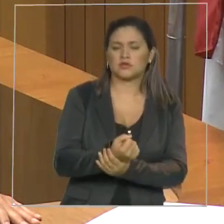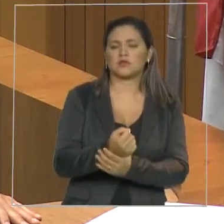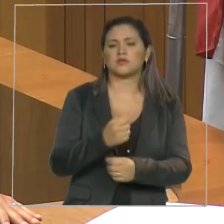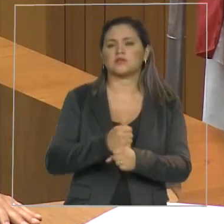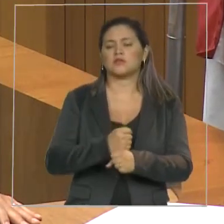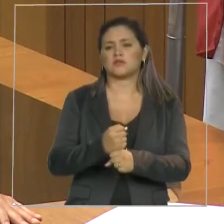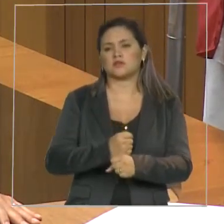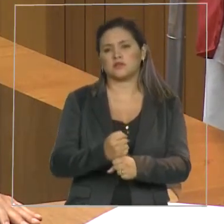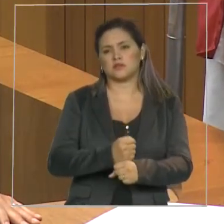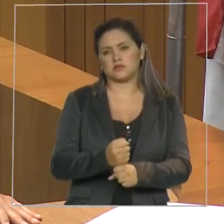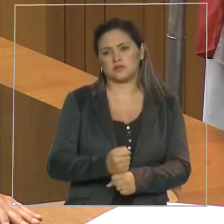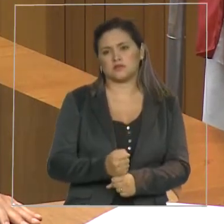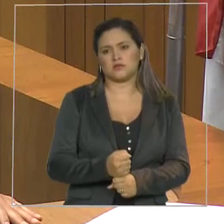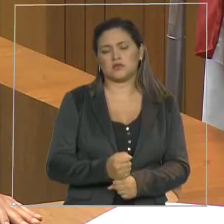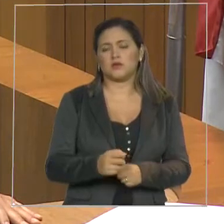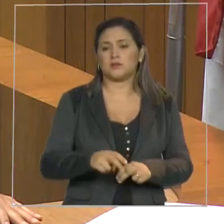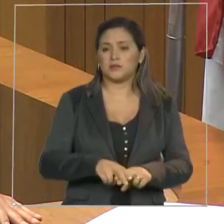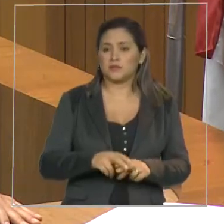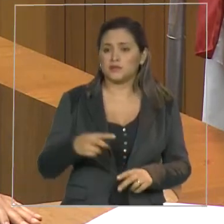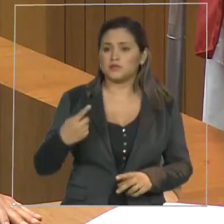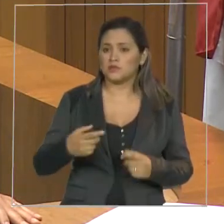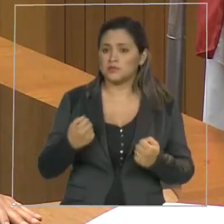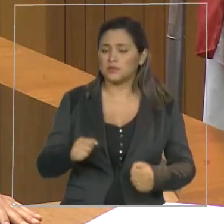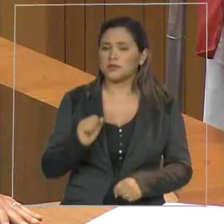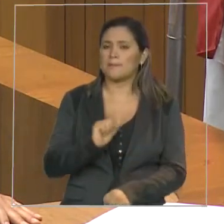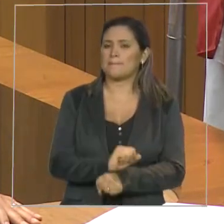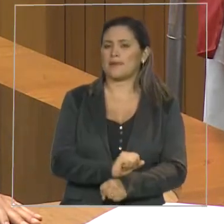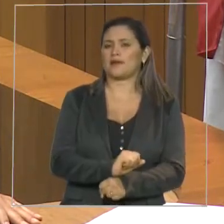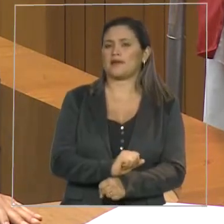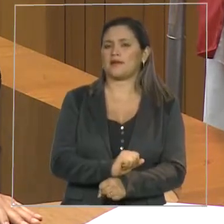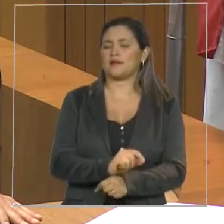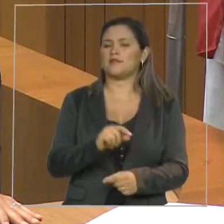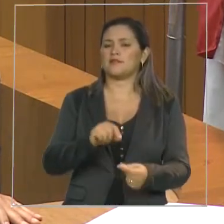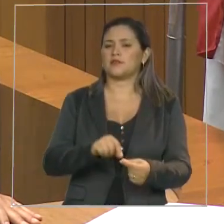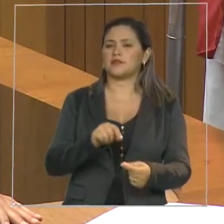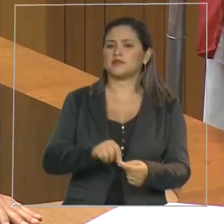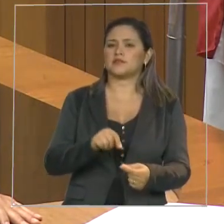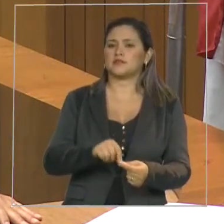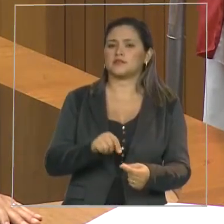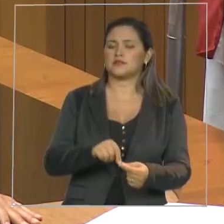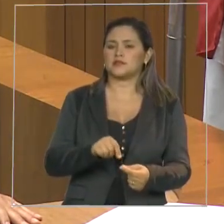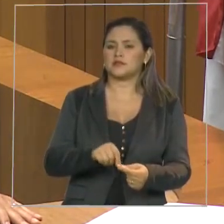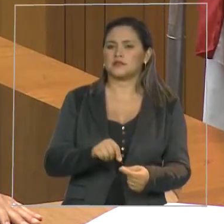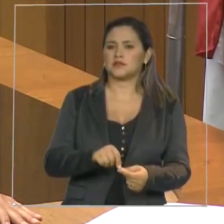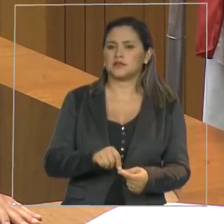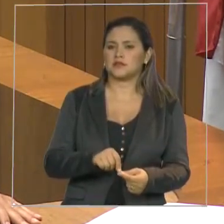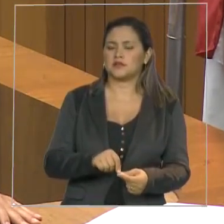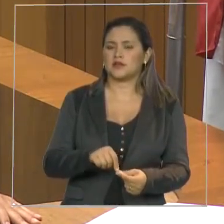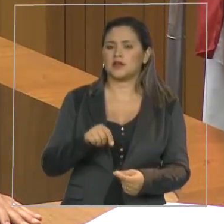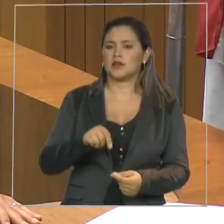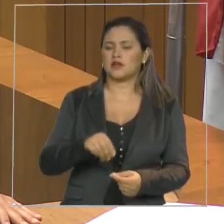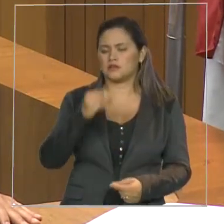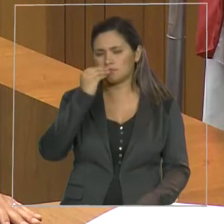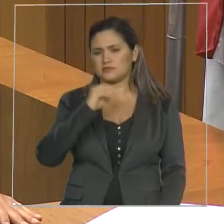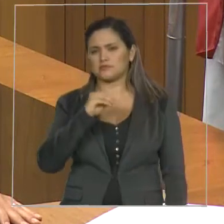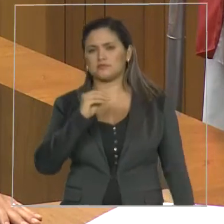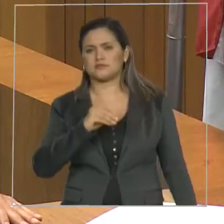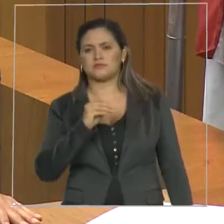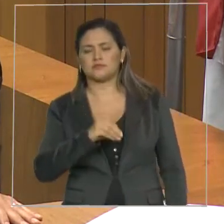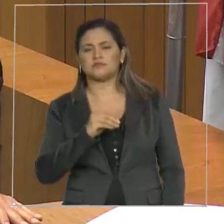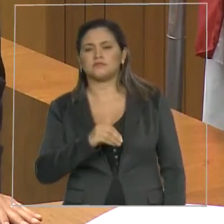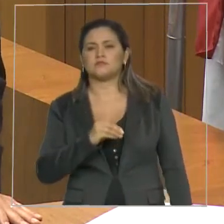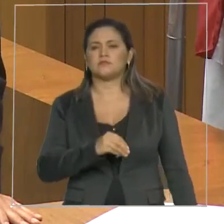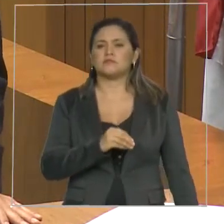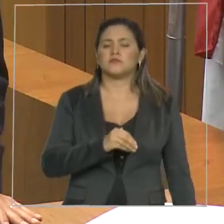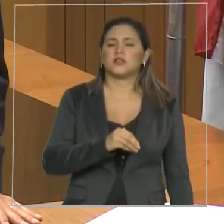nós temos que começar a parar de fazer nessa casa, parar a homologação do desmonte dos conselhos populares